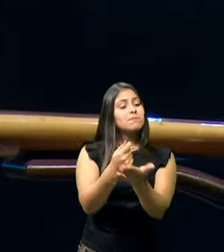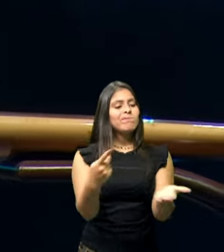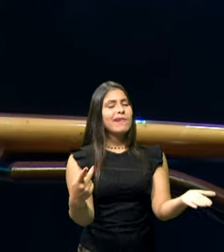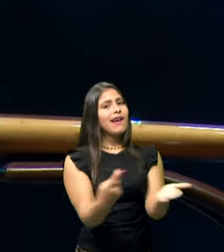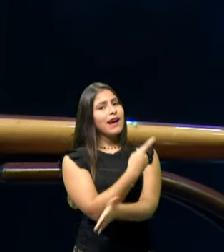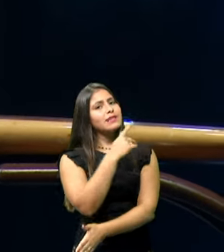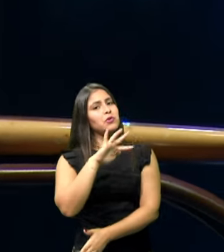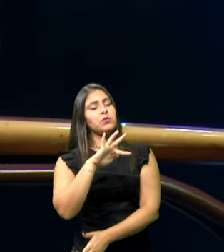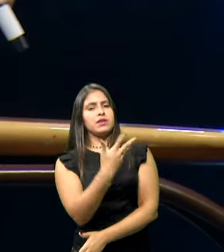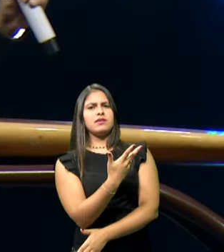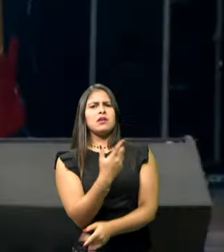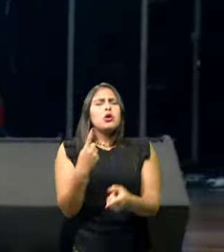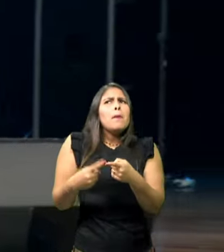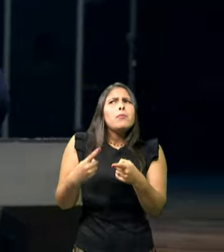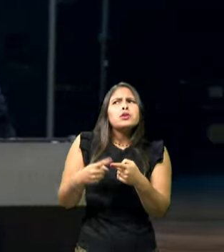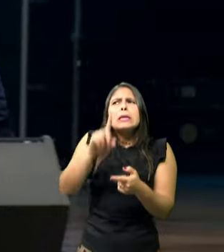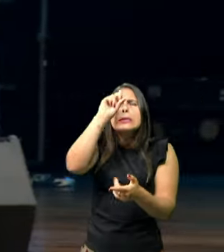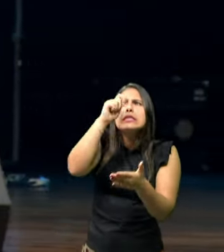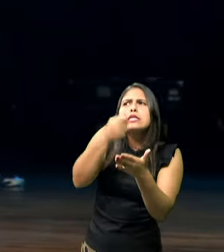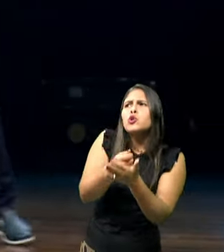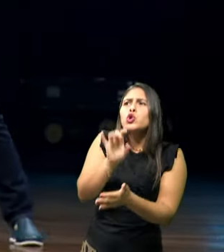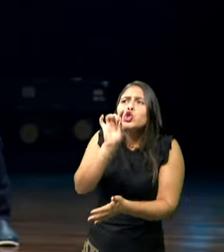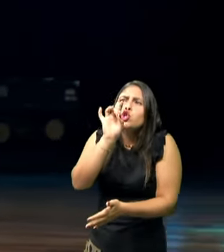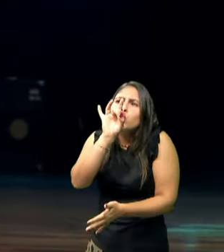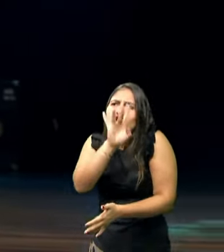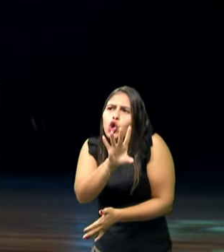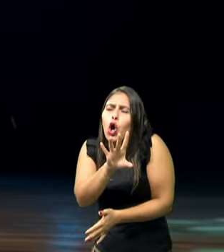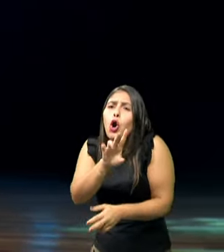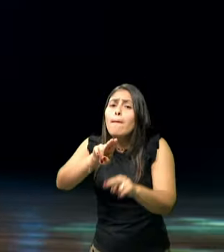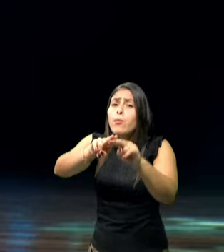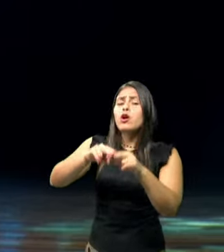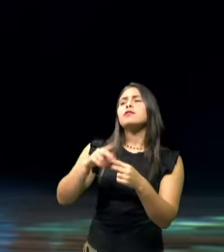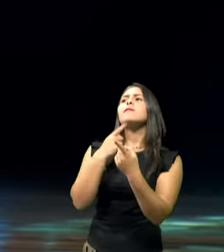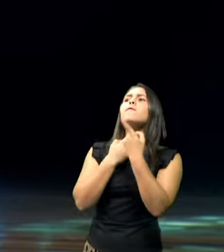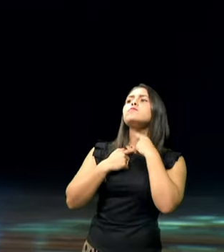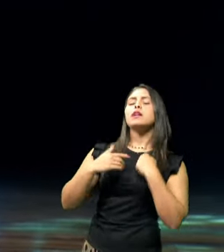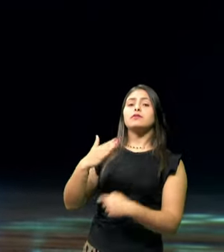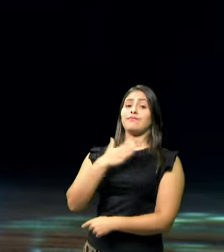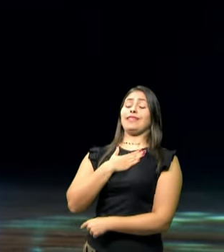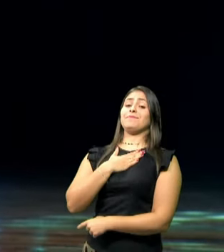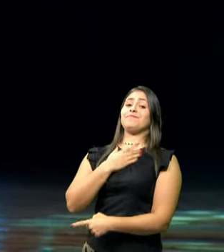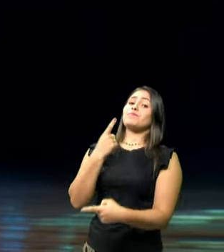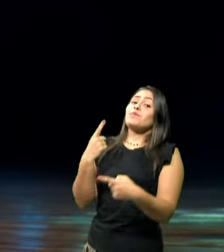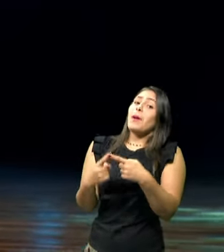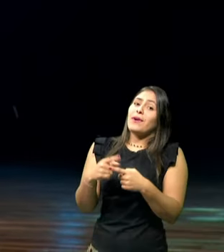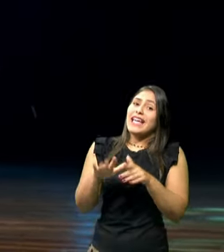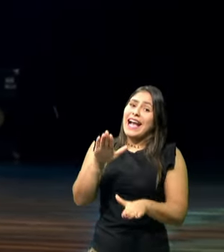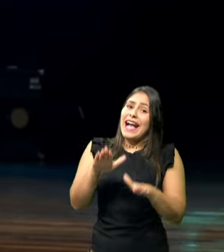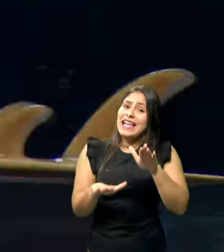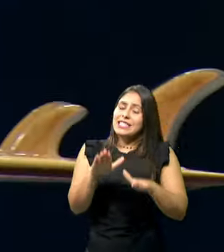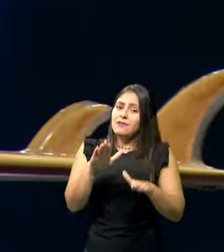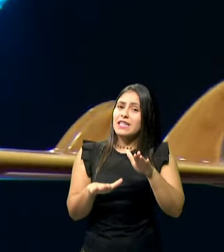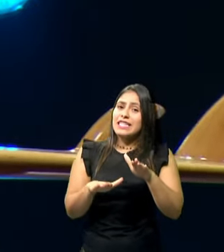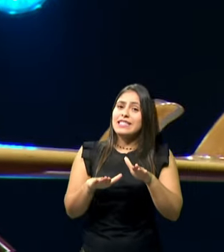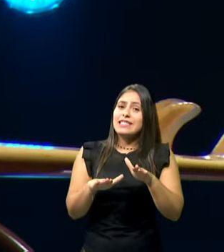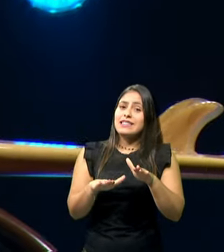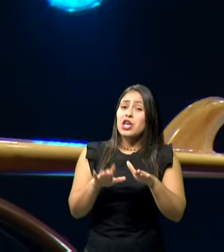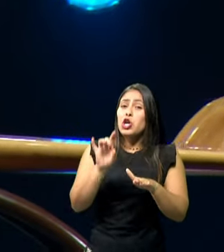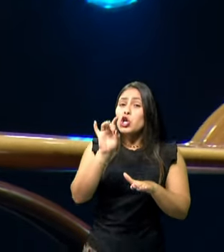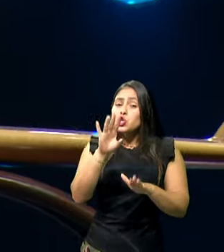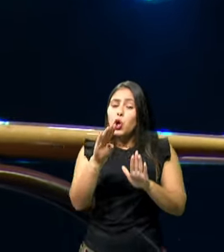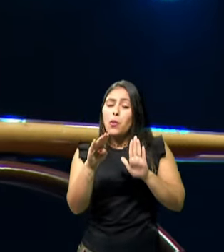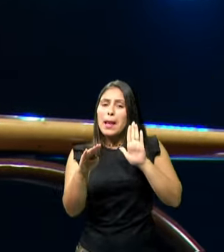errada. Por que você não deve tomar decisão só baseada na sua vontade? Porque se você for tomar decisões baseadas na